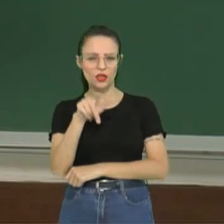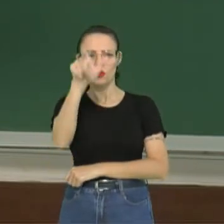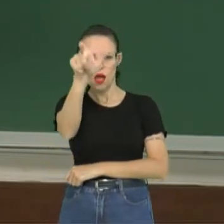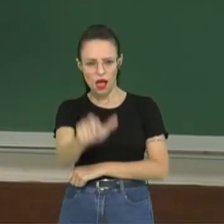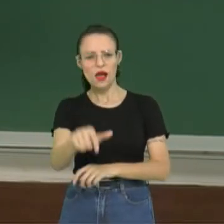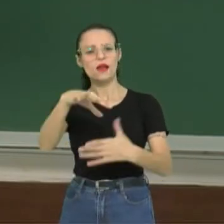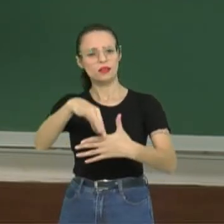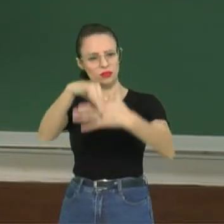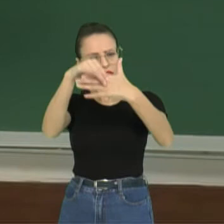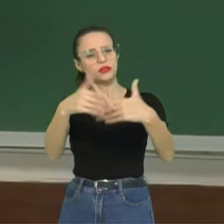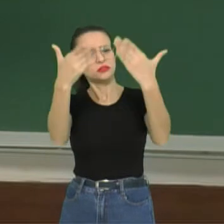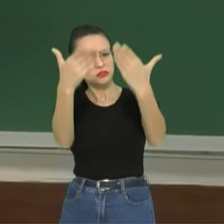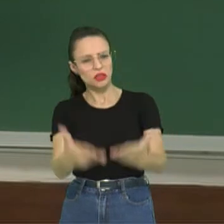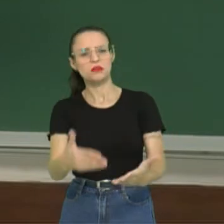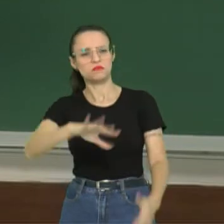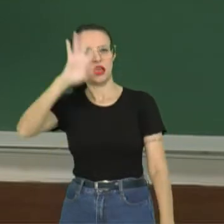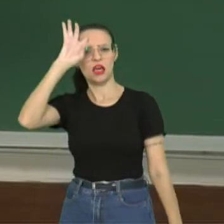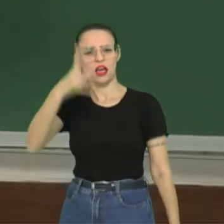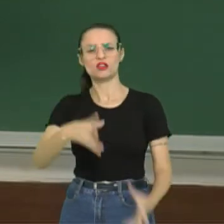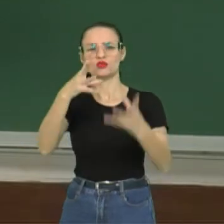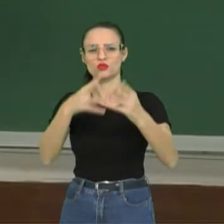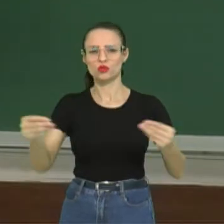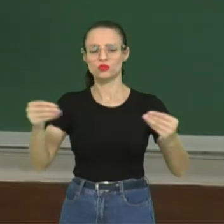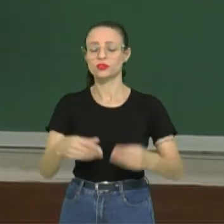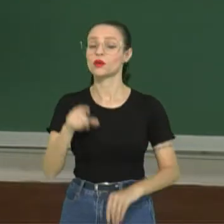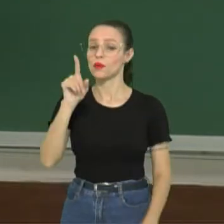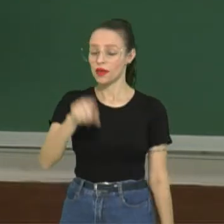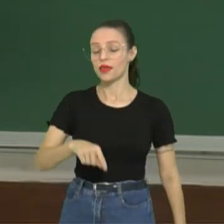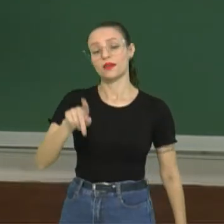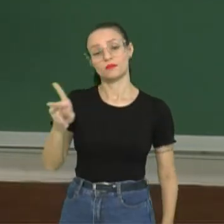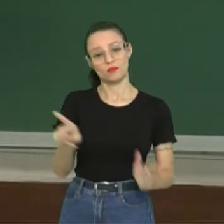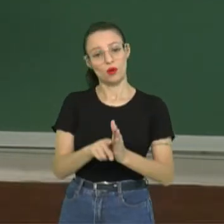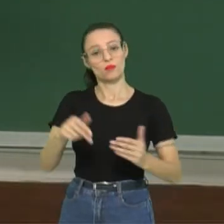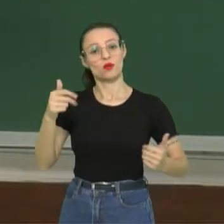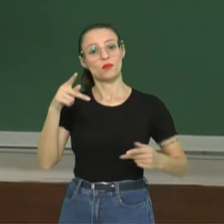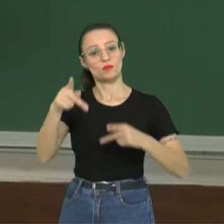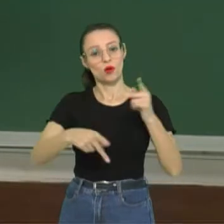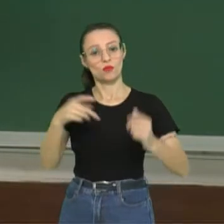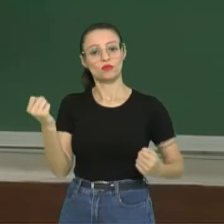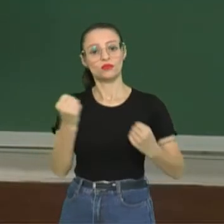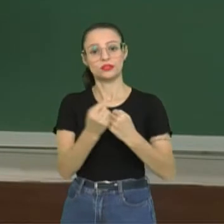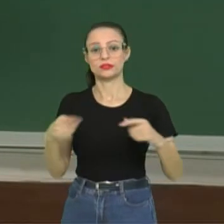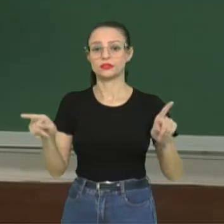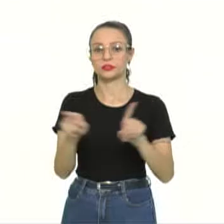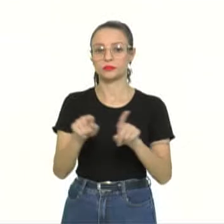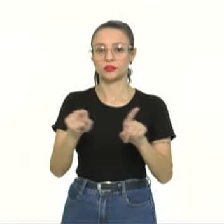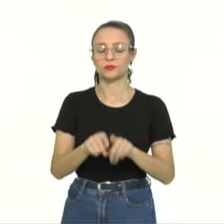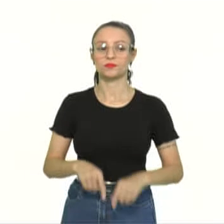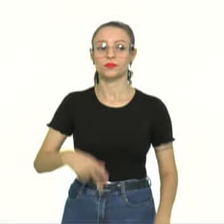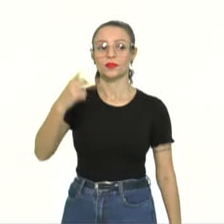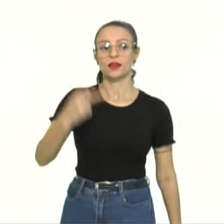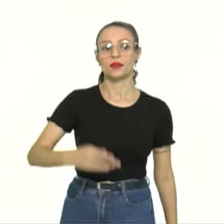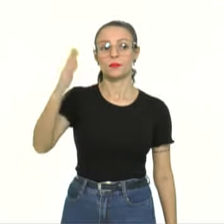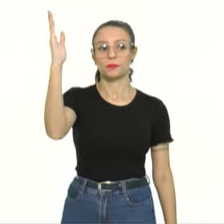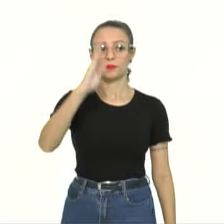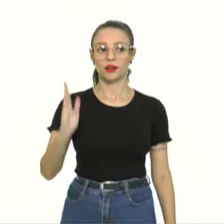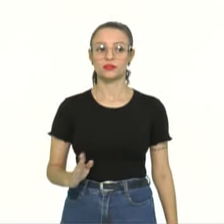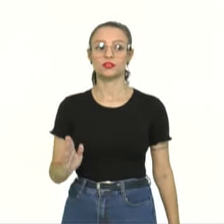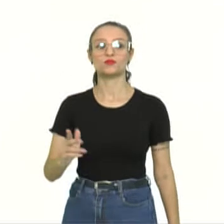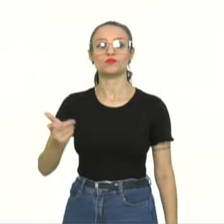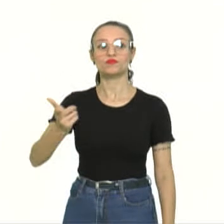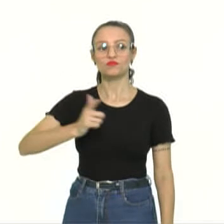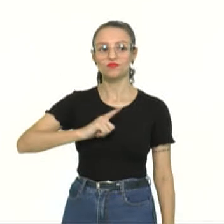Líder como é uma solução tá isso é uma medida populista também e no Brasil no Brasil